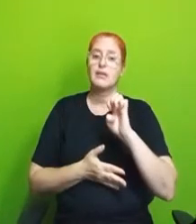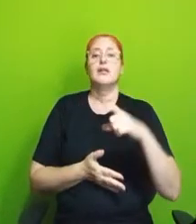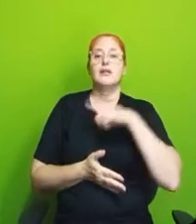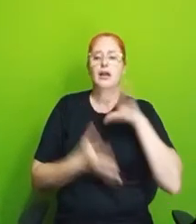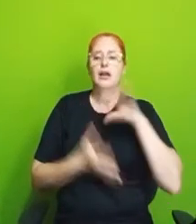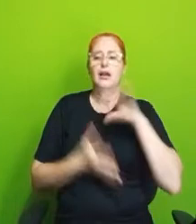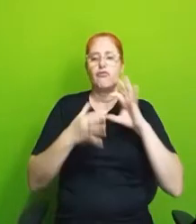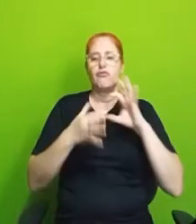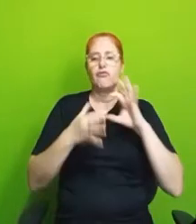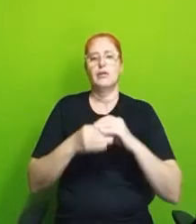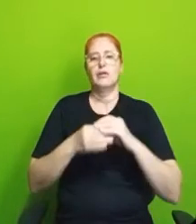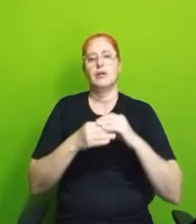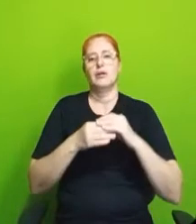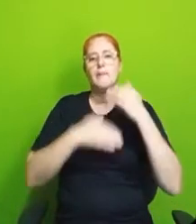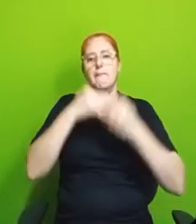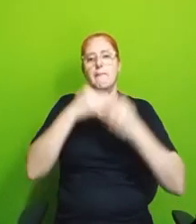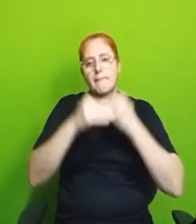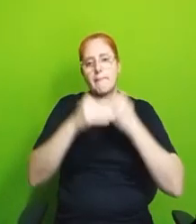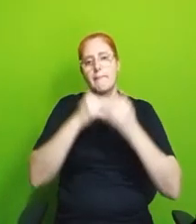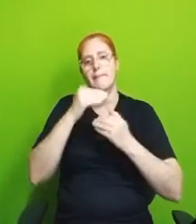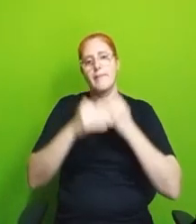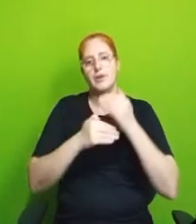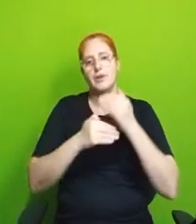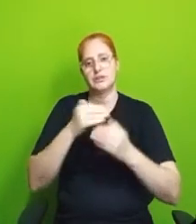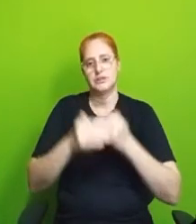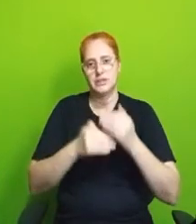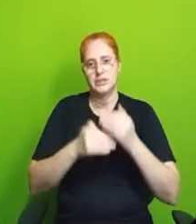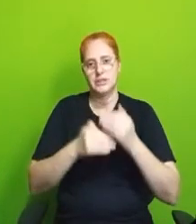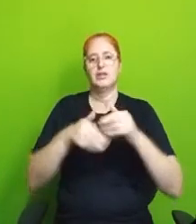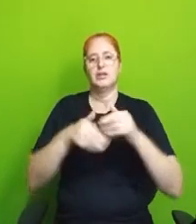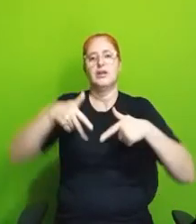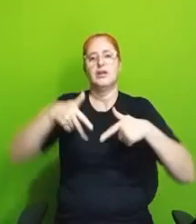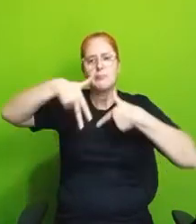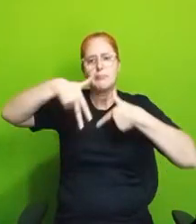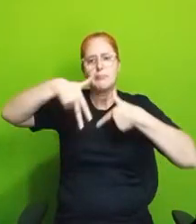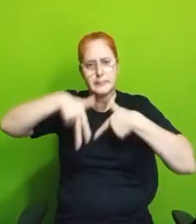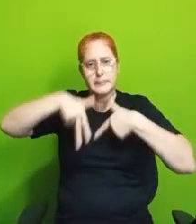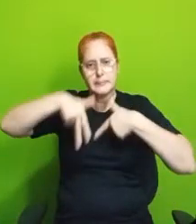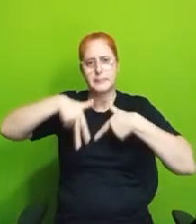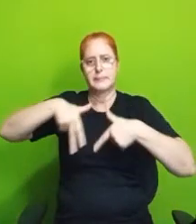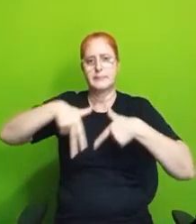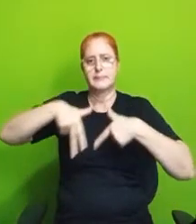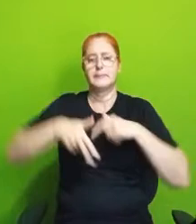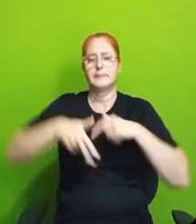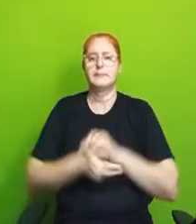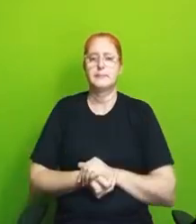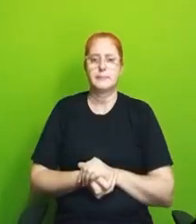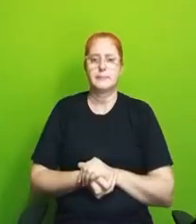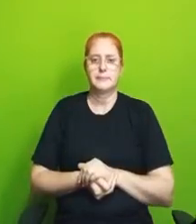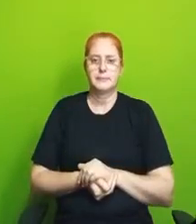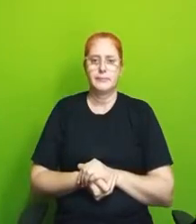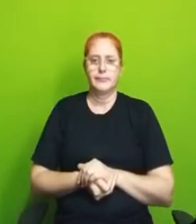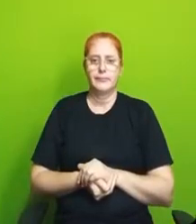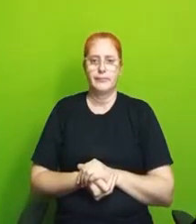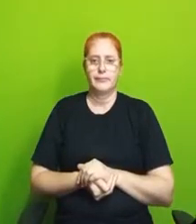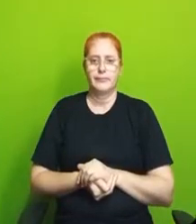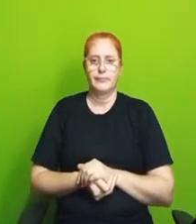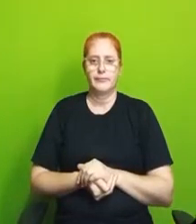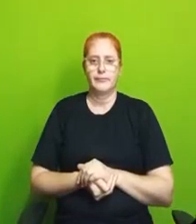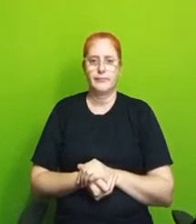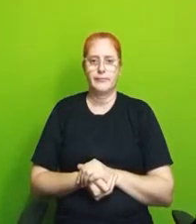que vem do coletivo do SOS Corpo e vem da militância, né? E da própria AMB, que é da gente